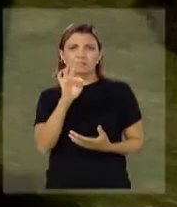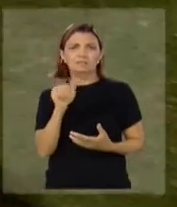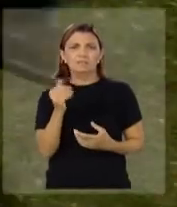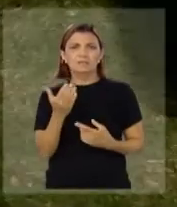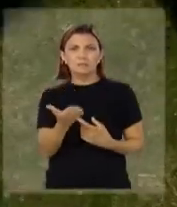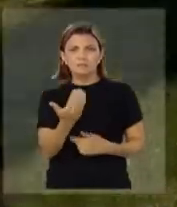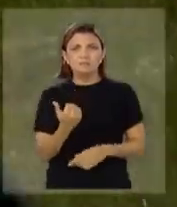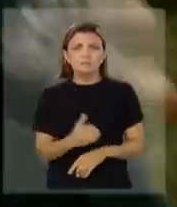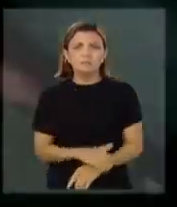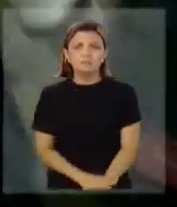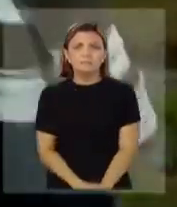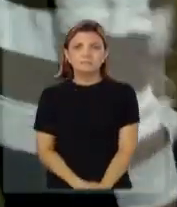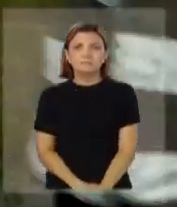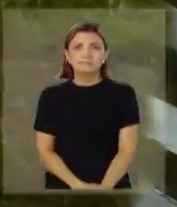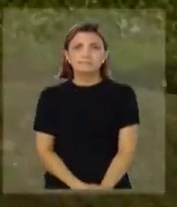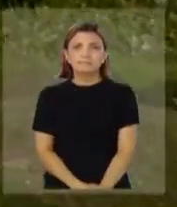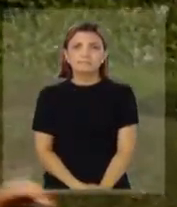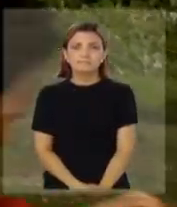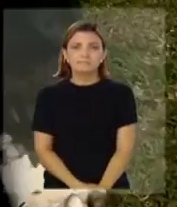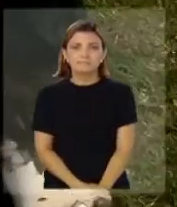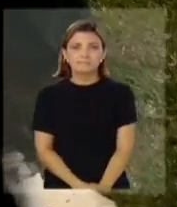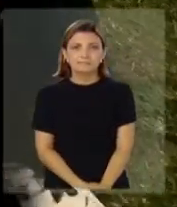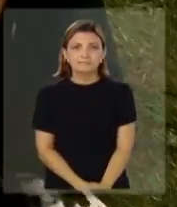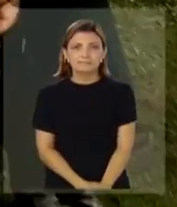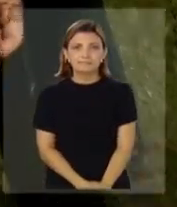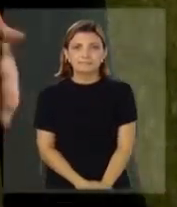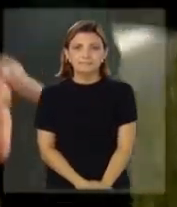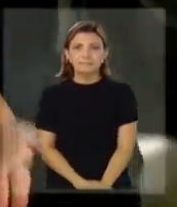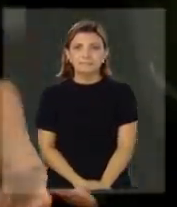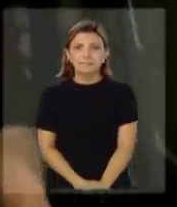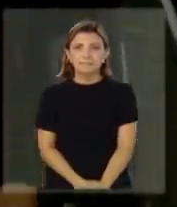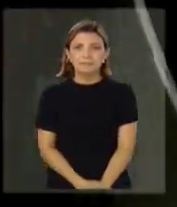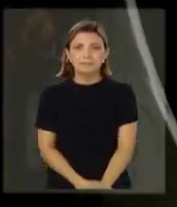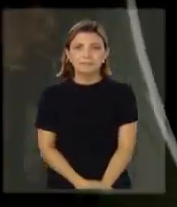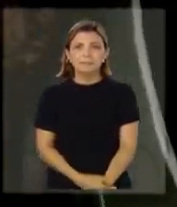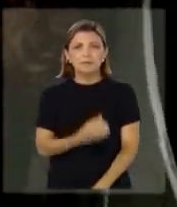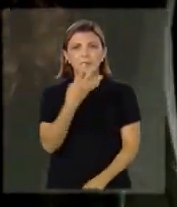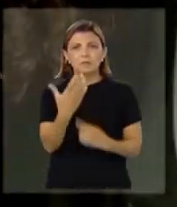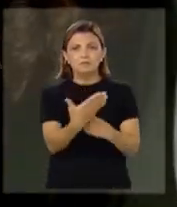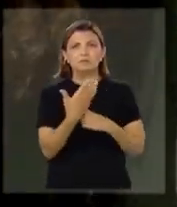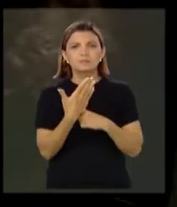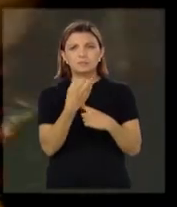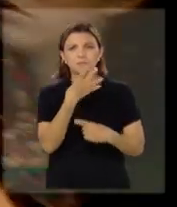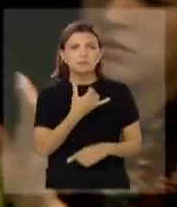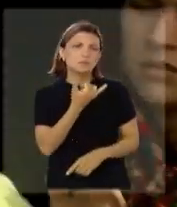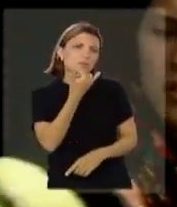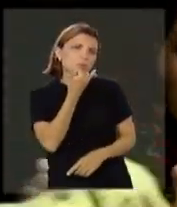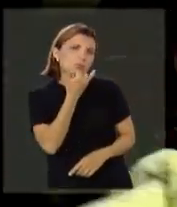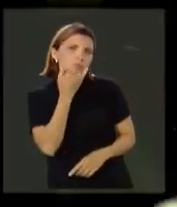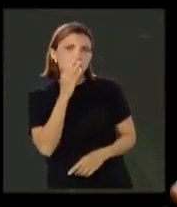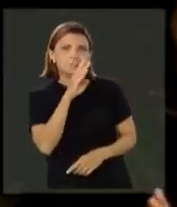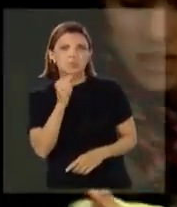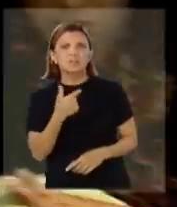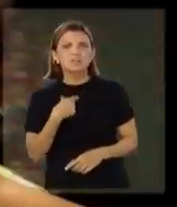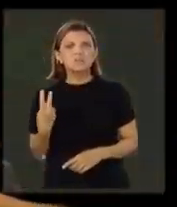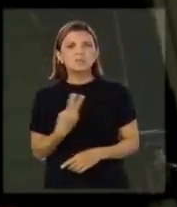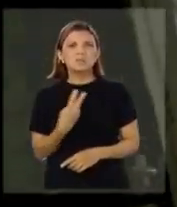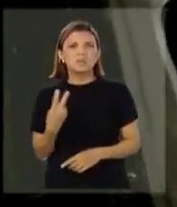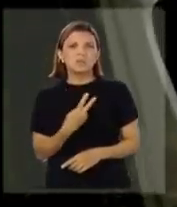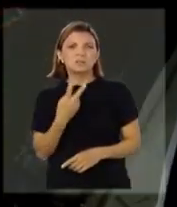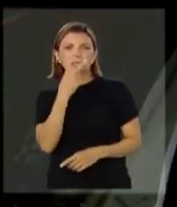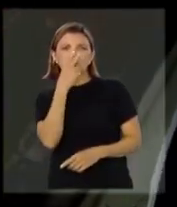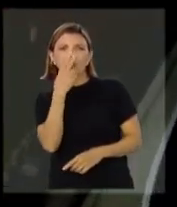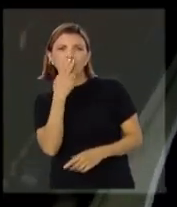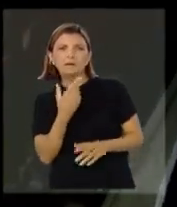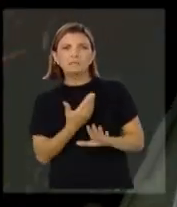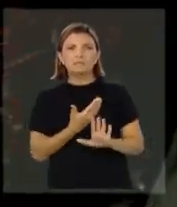Tato. Peraí, que eu não registro. Ah, tem uma folha aqui do tio. Ai, que bom. Bia, desculpa,